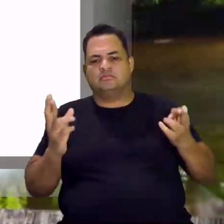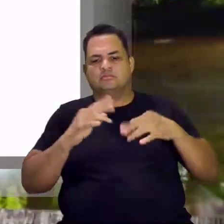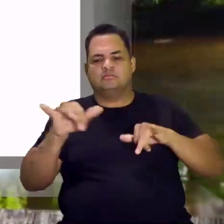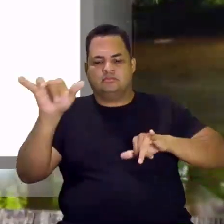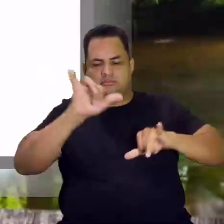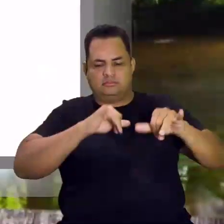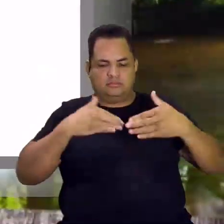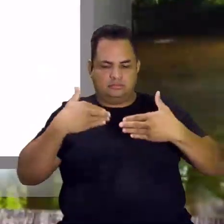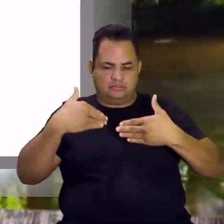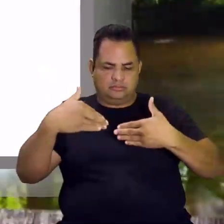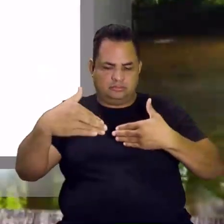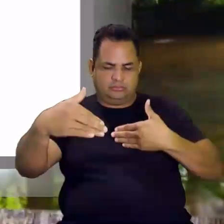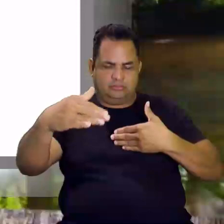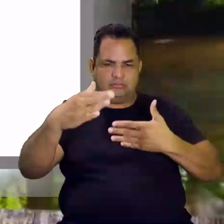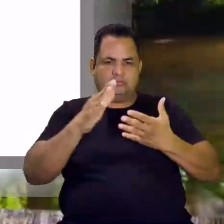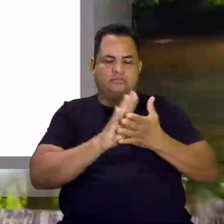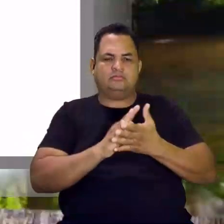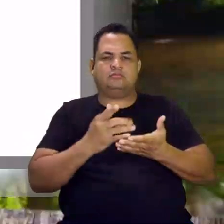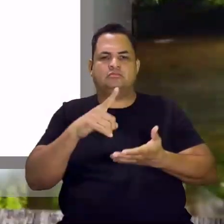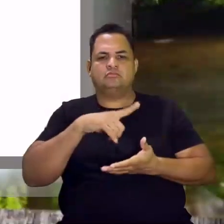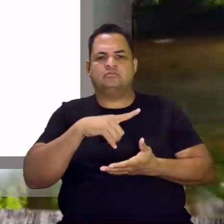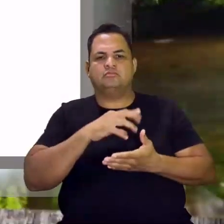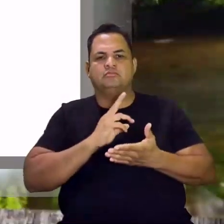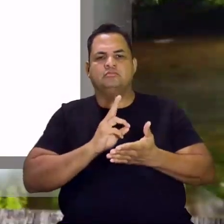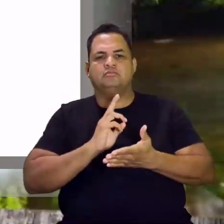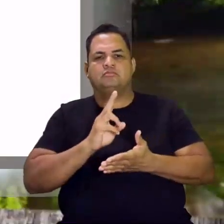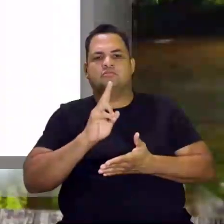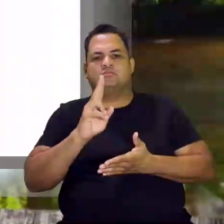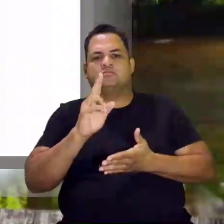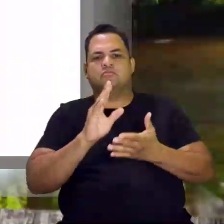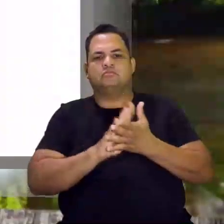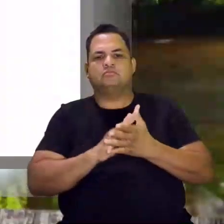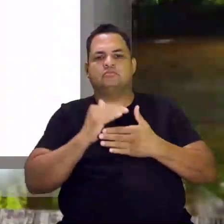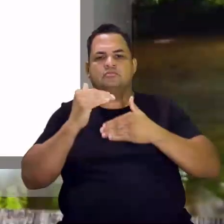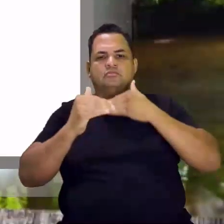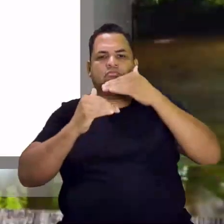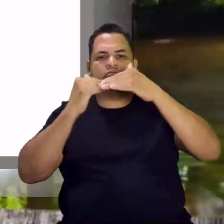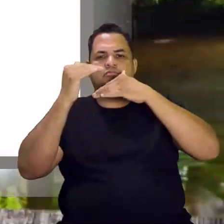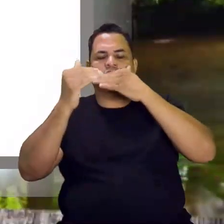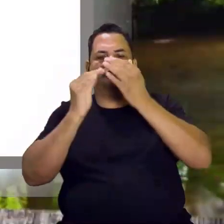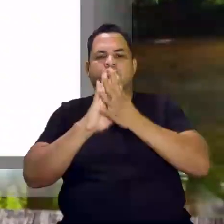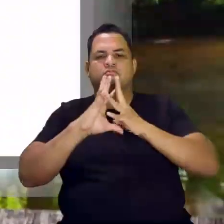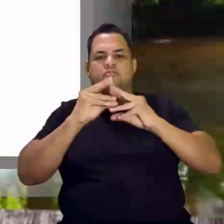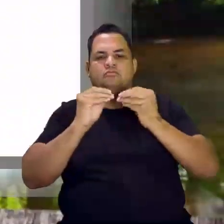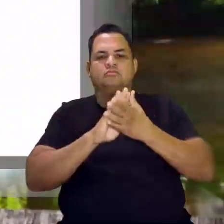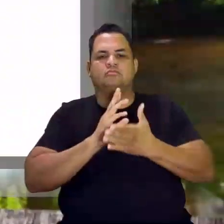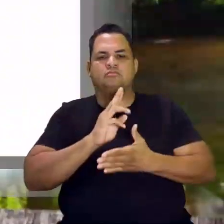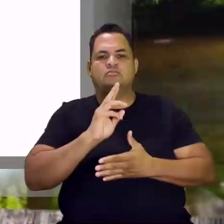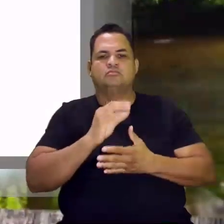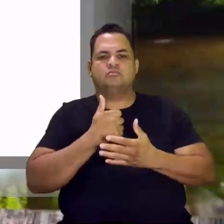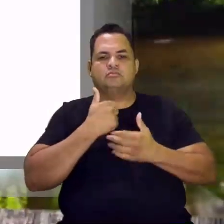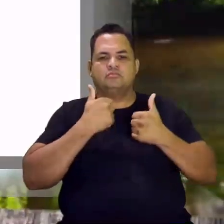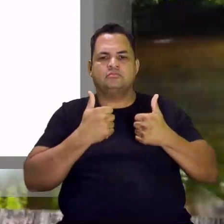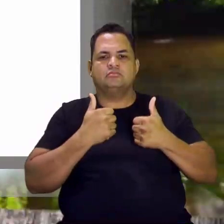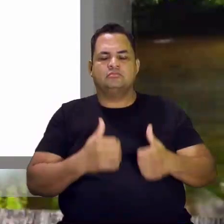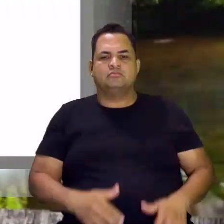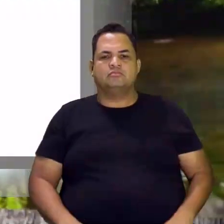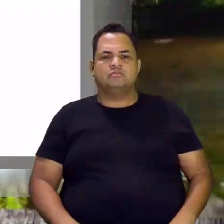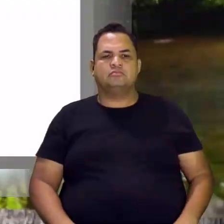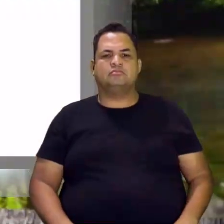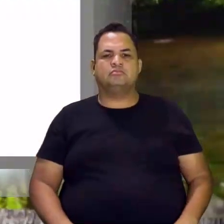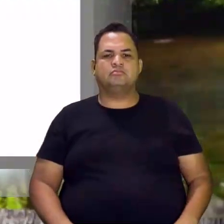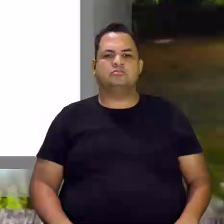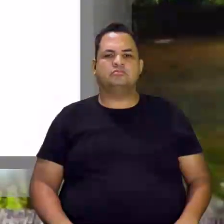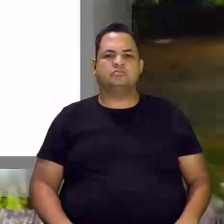ao longo do tempo, e aí você vai tendo um processo de evolução de todo esse processo. Tudo bem? Agora pode